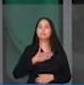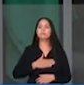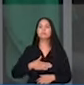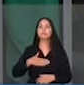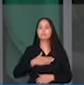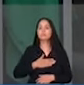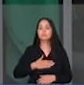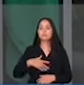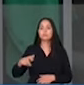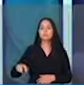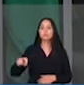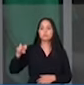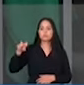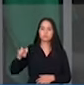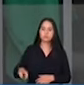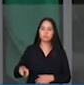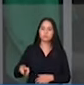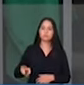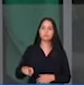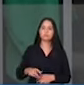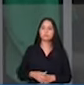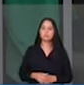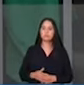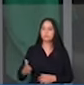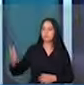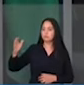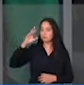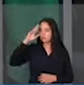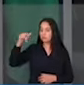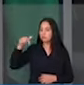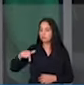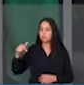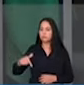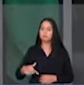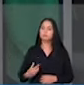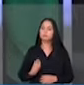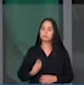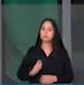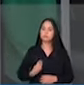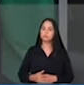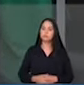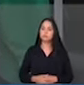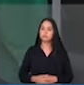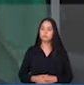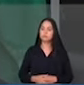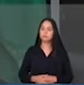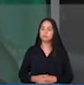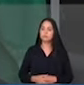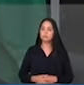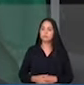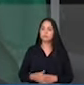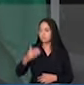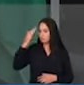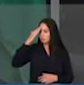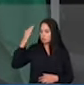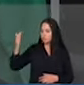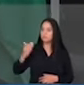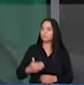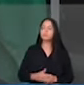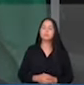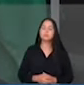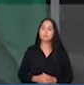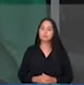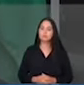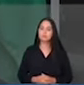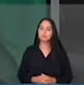sobre a condução de vosso excelência aqui nesta casa muito obrigado pelo carinho dispensado no seu pronunciamento